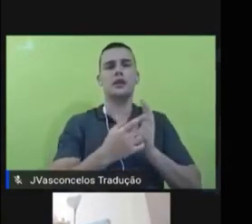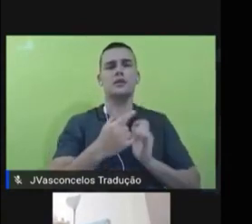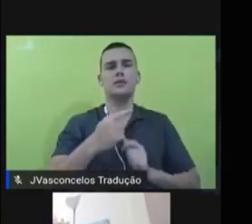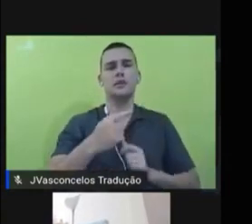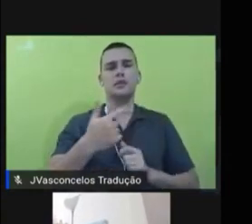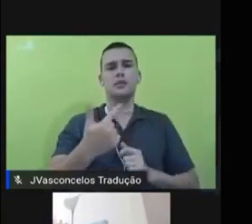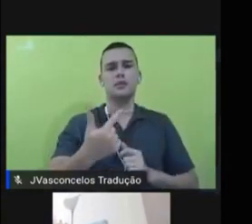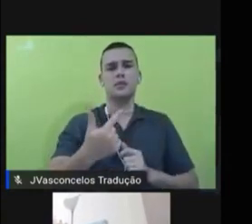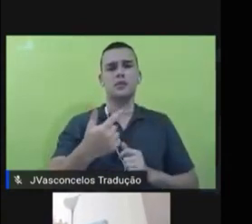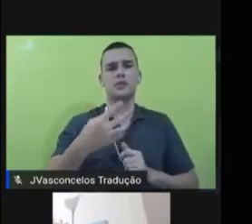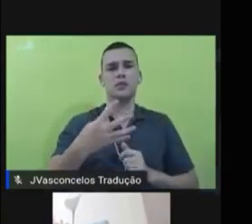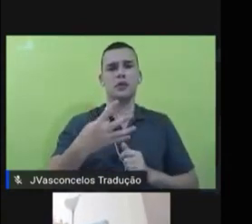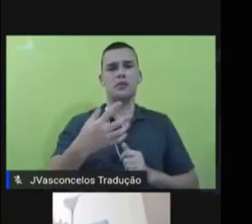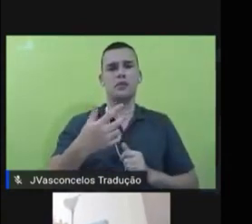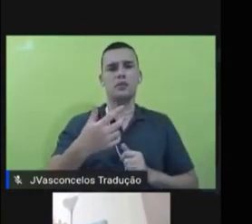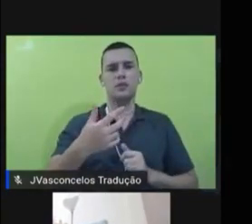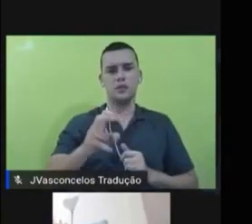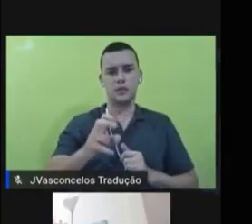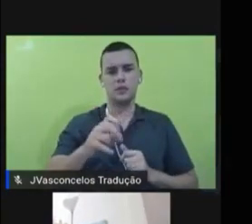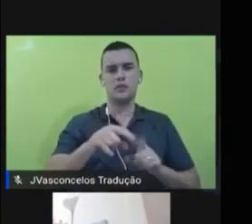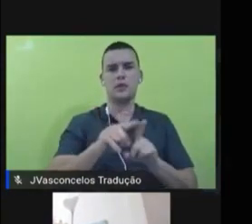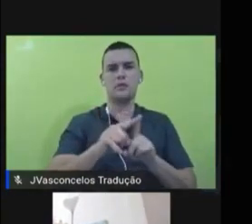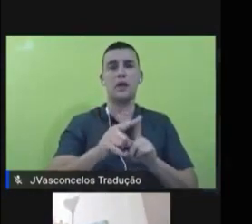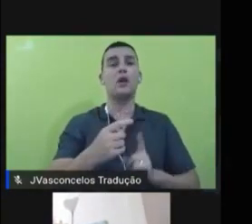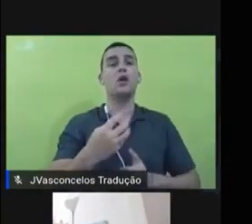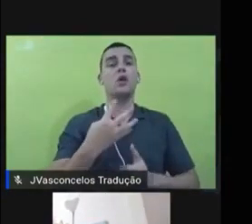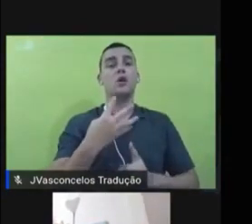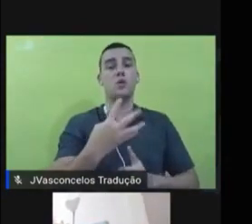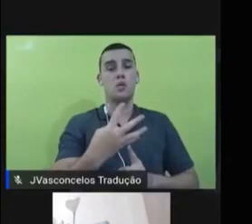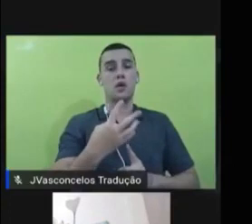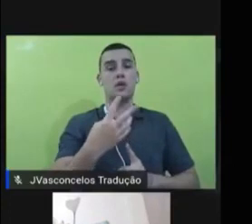72425, de 4 também de